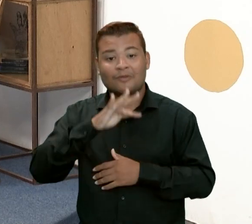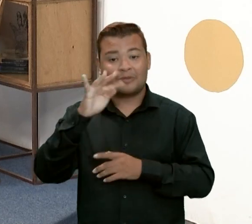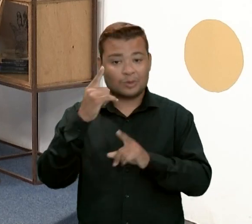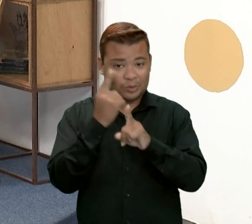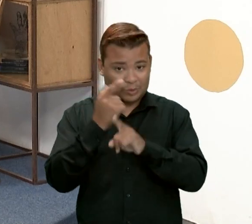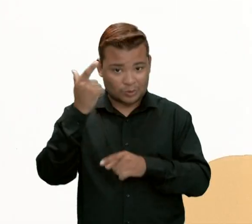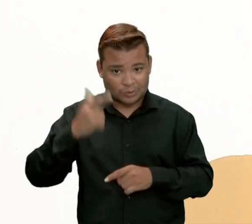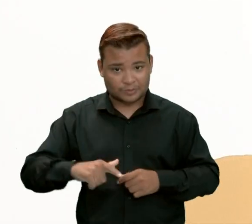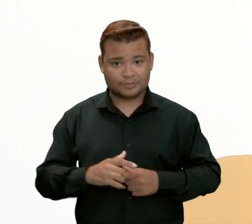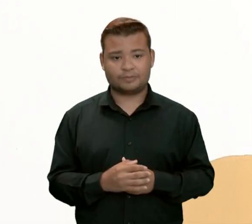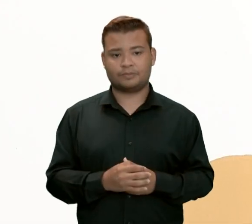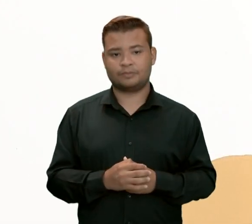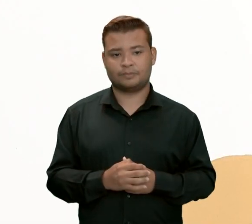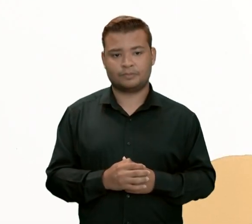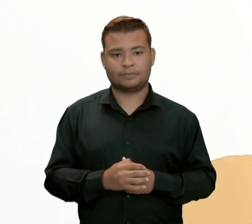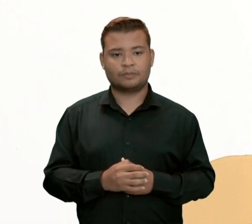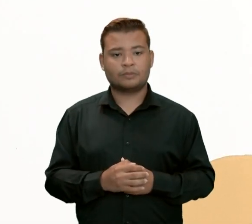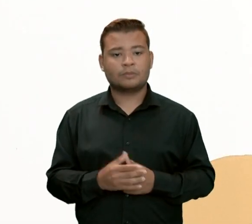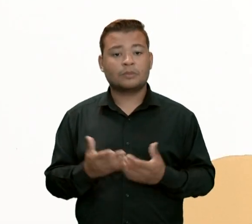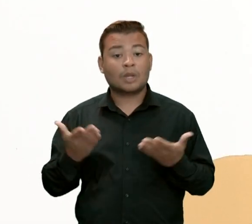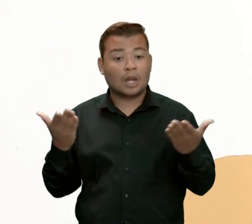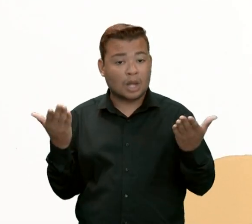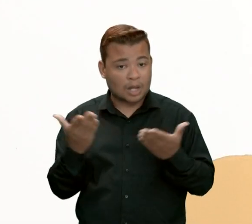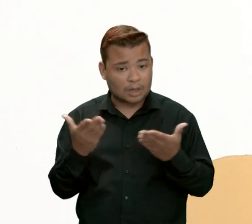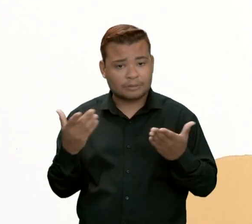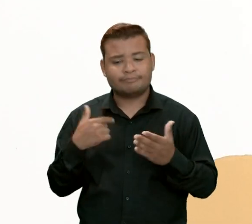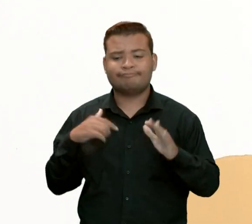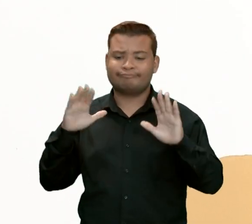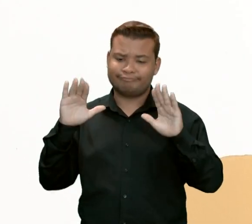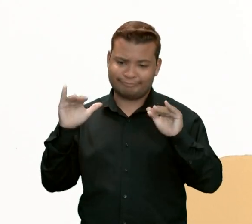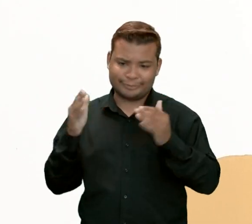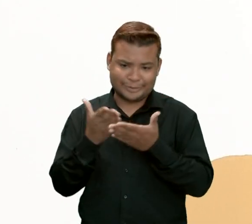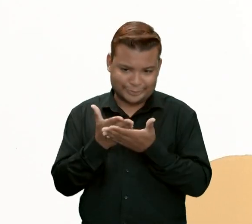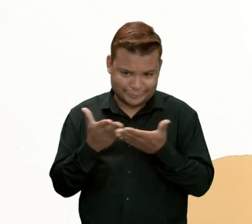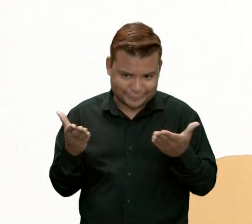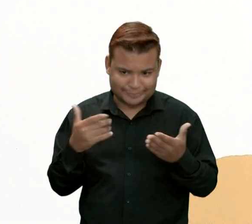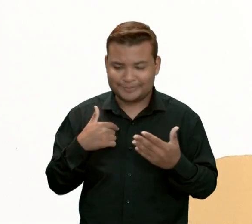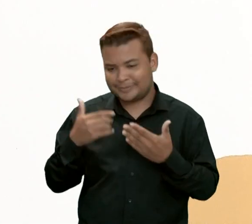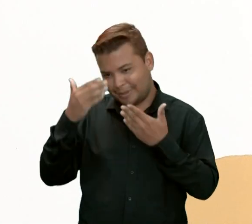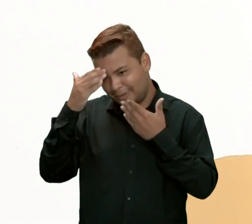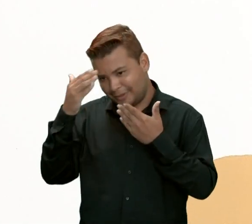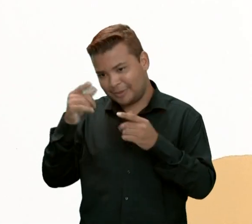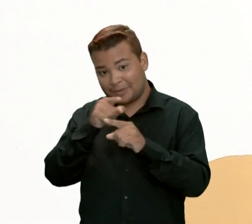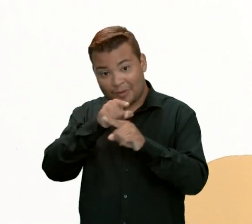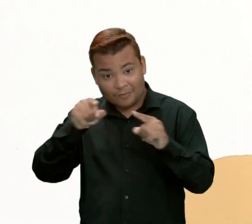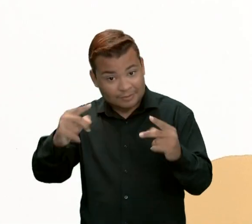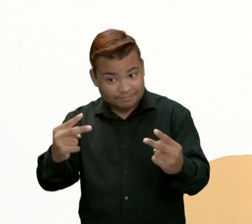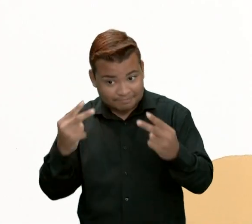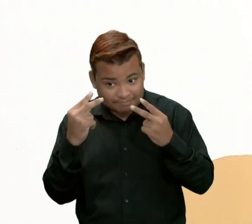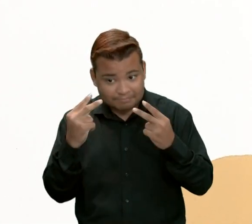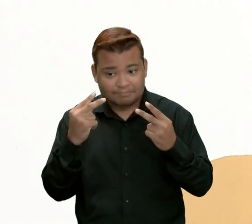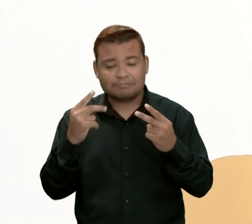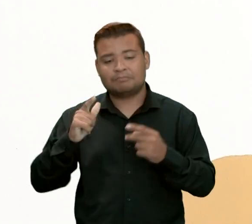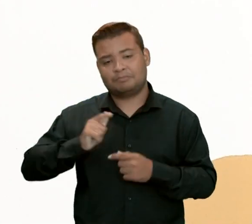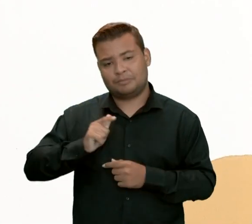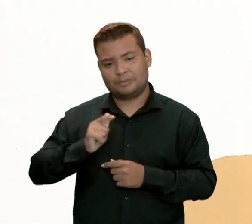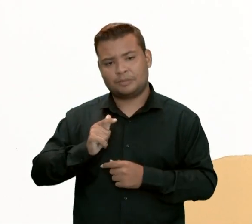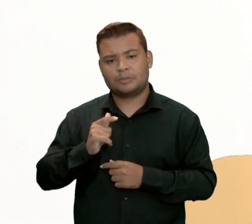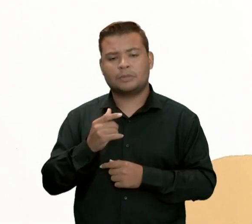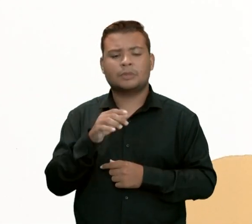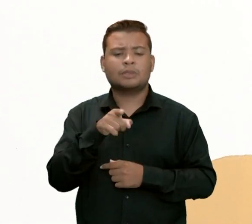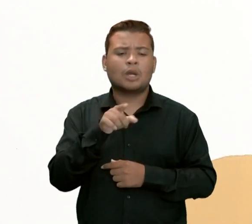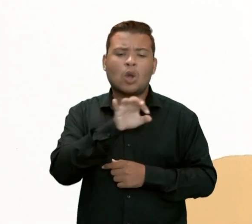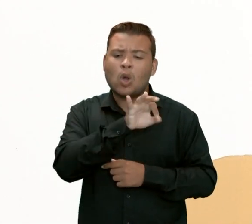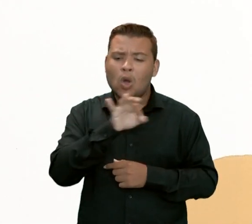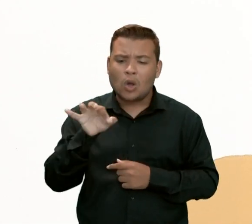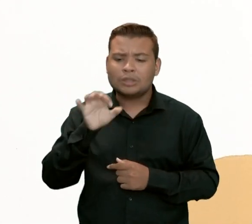próxima. Agora, pessoal, eu vou me despedindo por aqui, quero agradecer você pela sua companhia. Tenham todos um